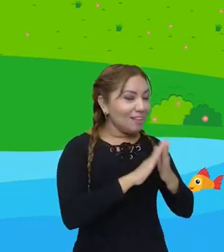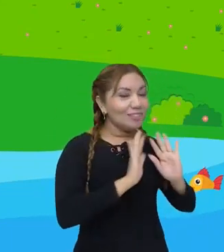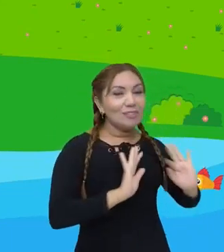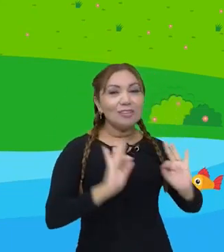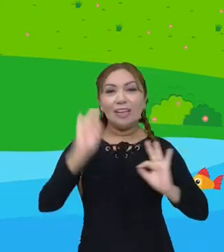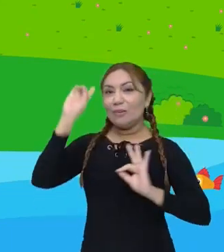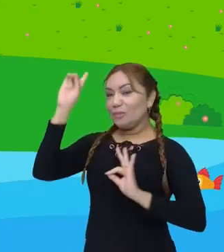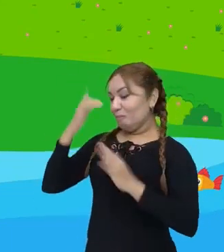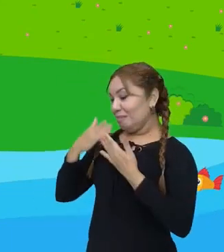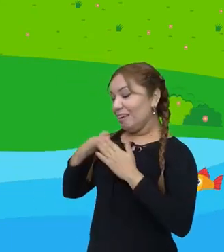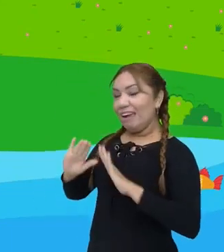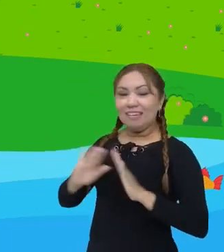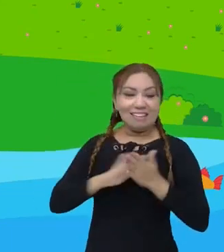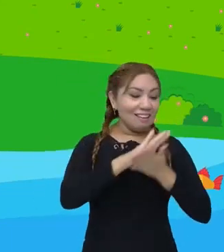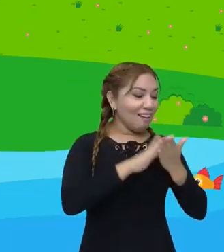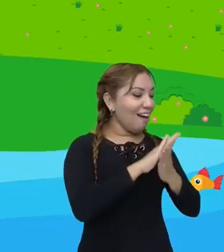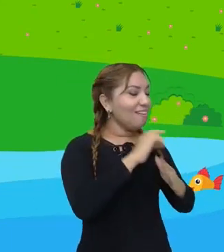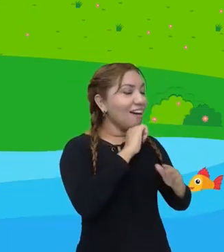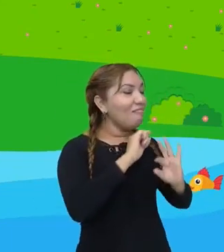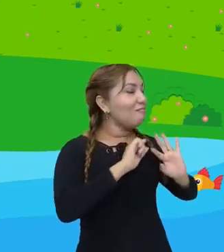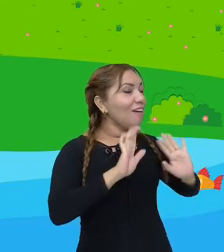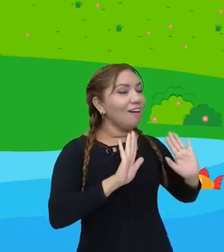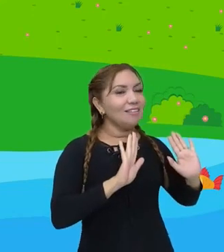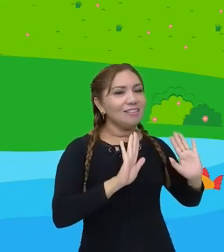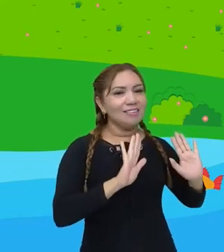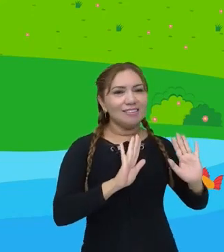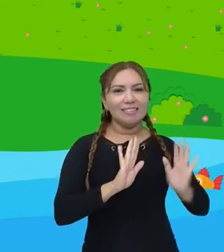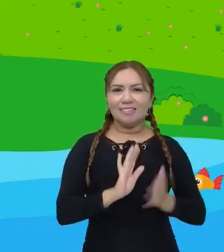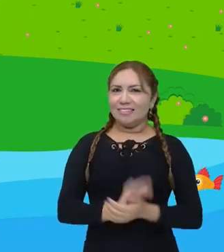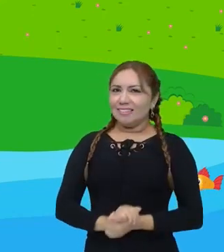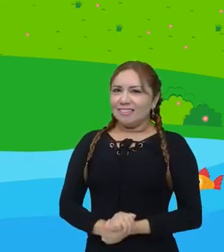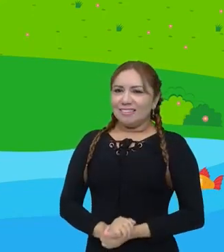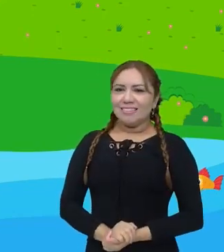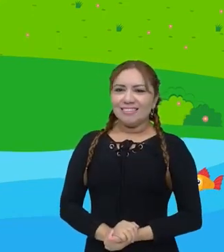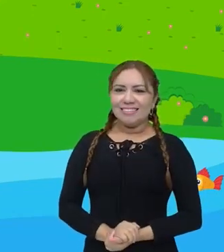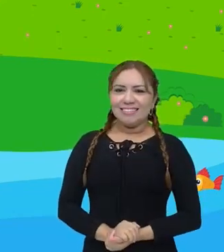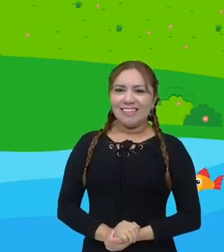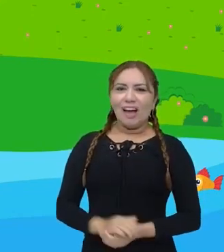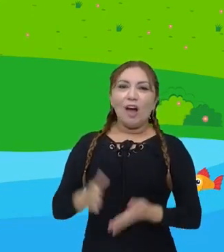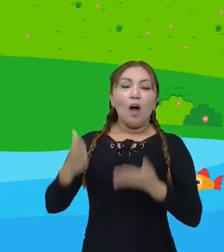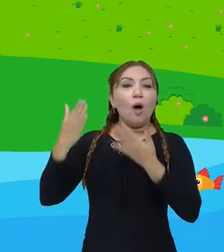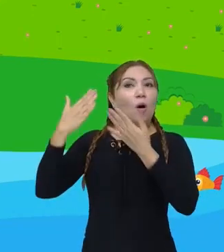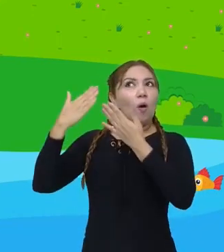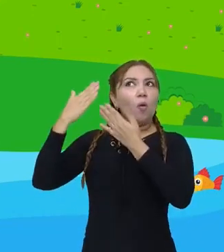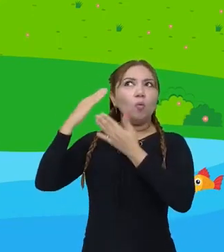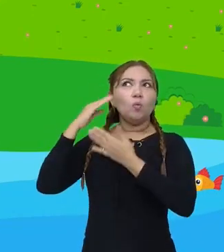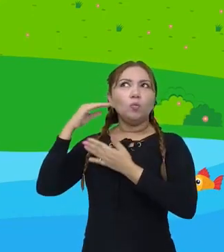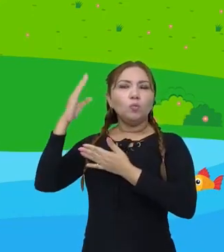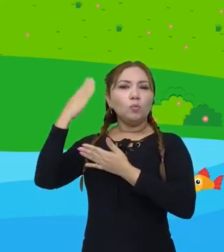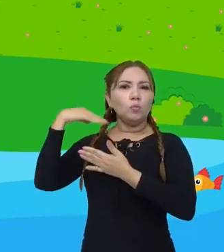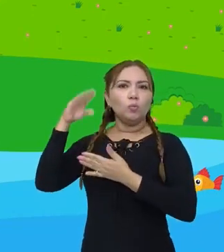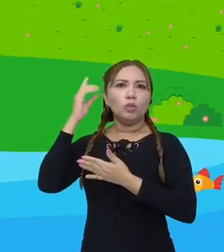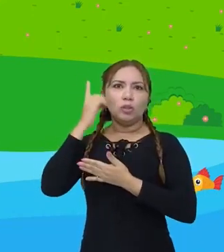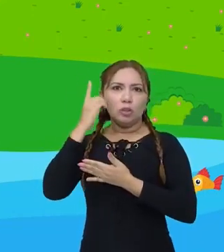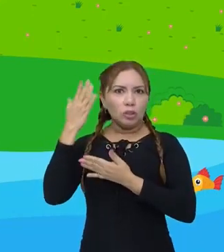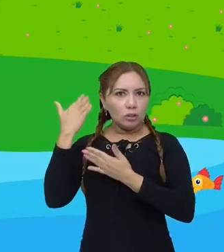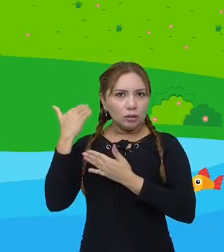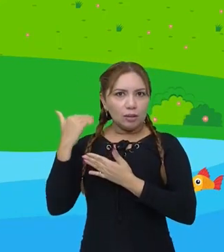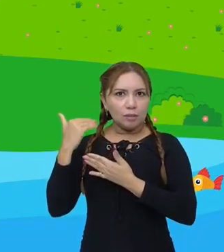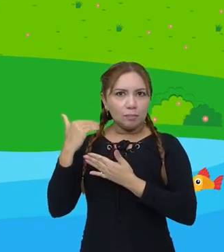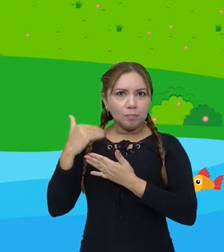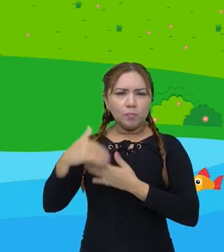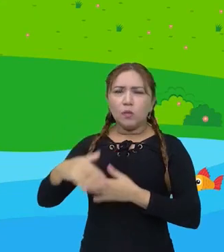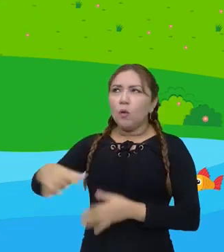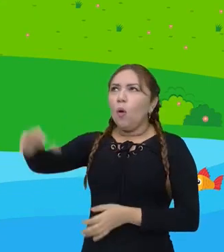ninguém mais, quando Deus não quer, ninguém nada faz. Um dia, um